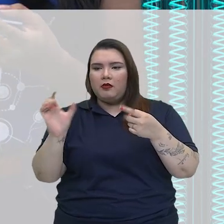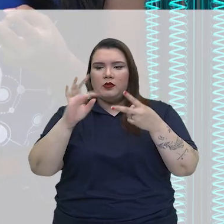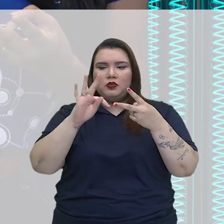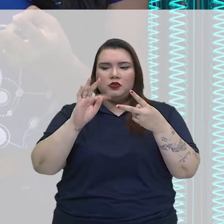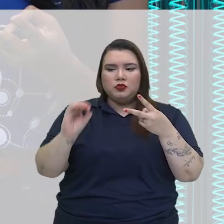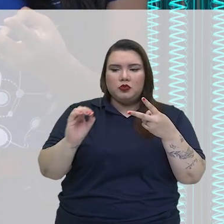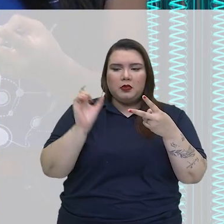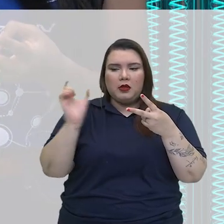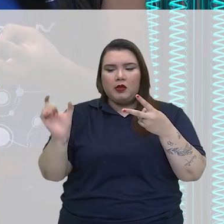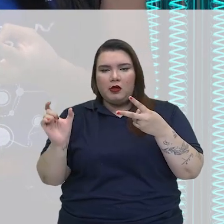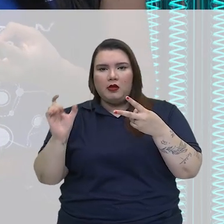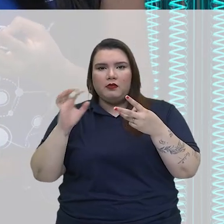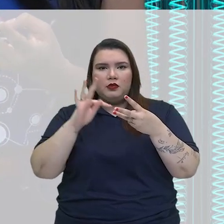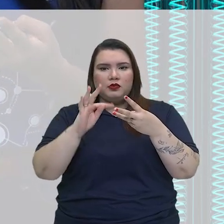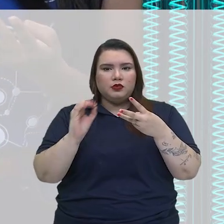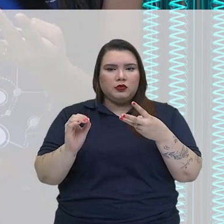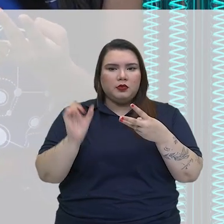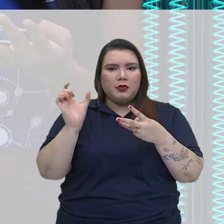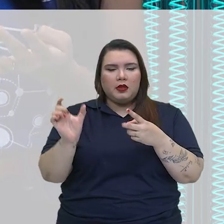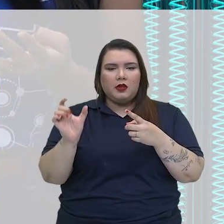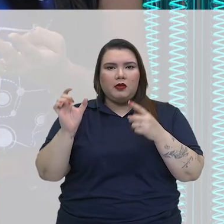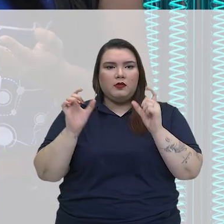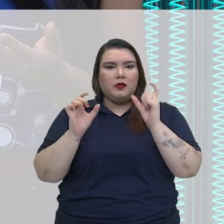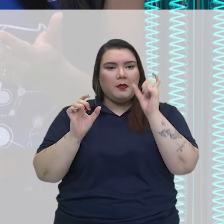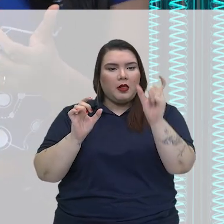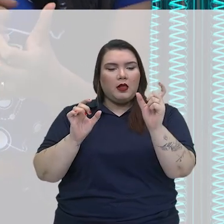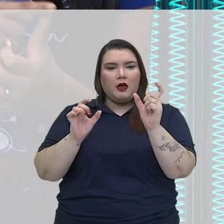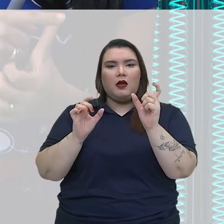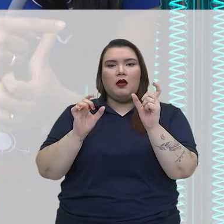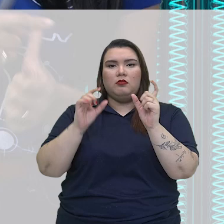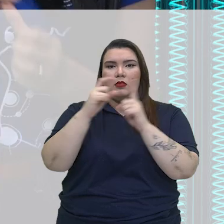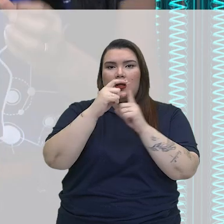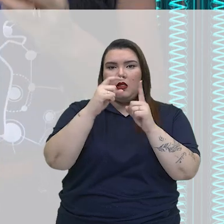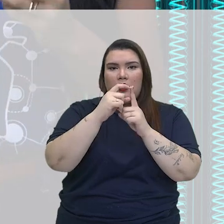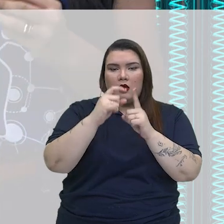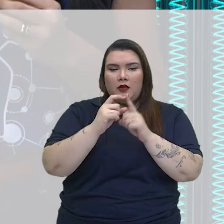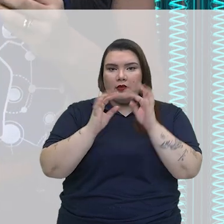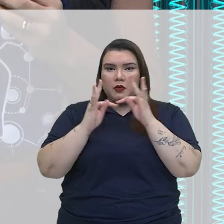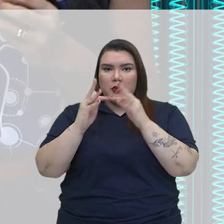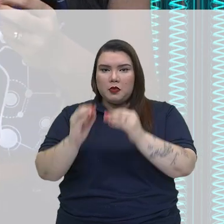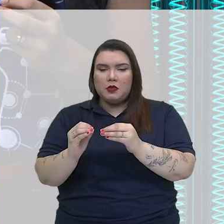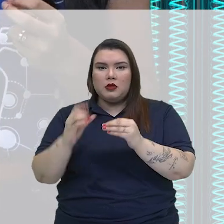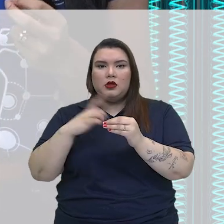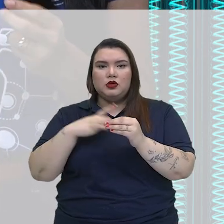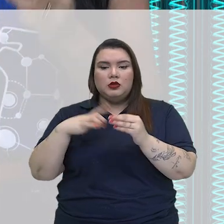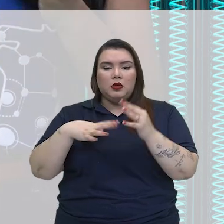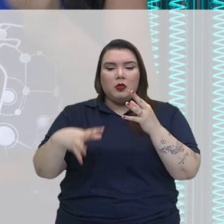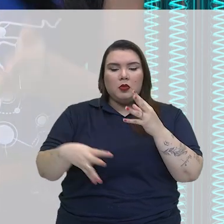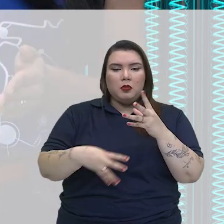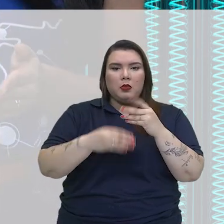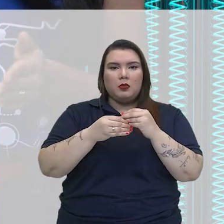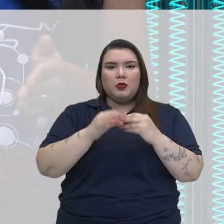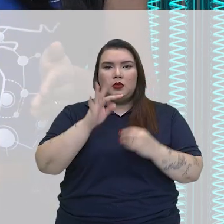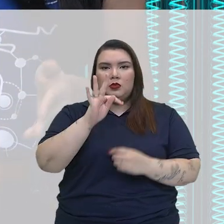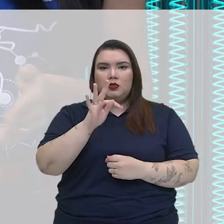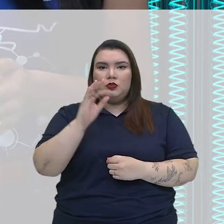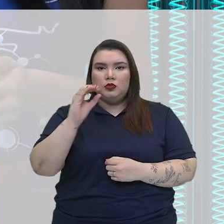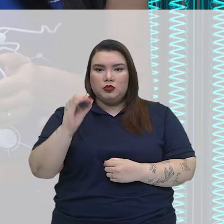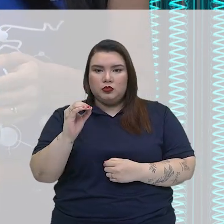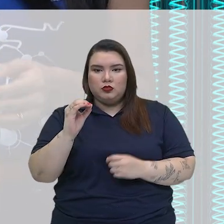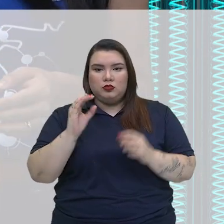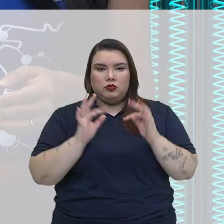run, to jump, to study, to enjoy. Todos os verbos que foram falados nessa